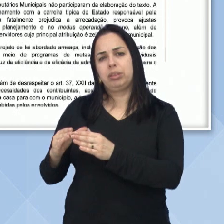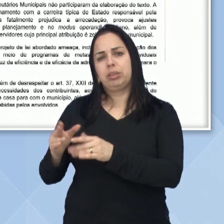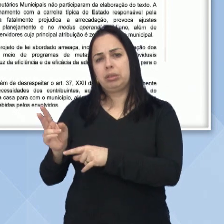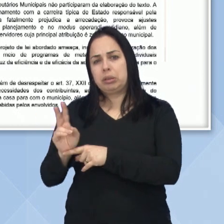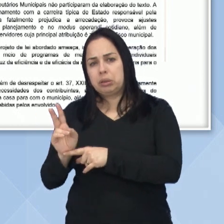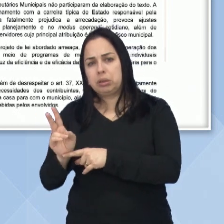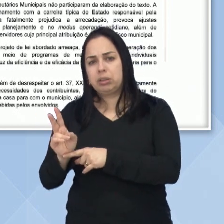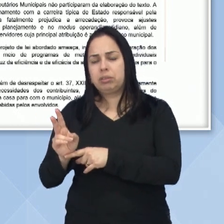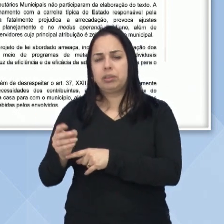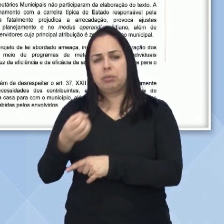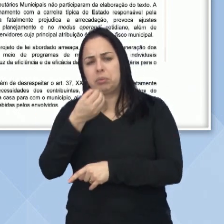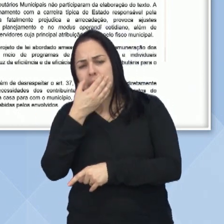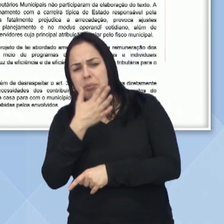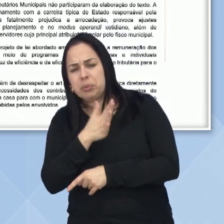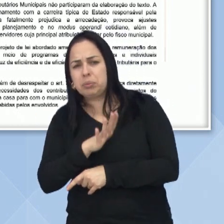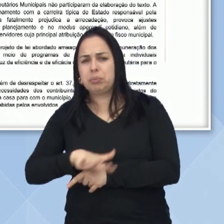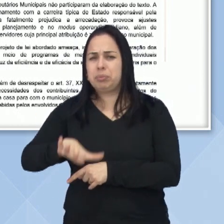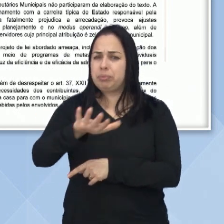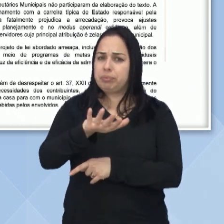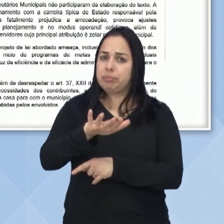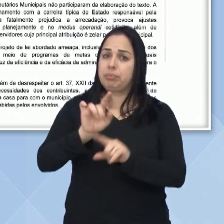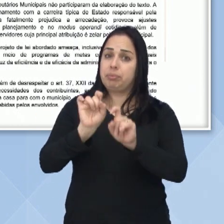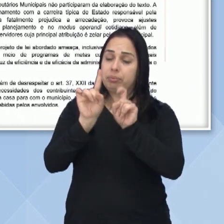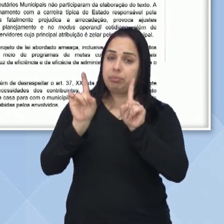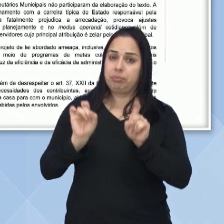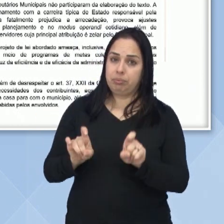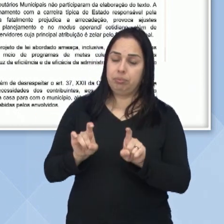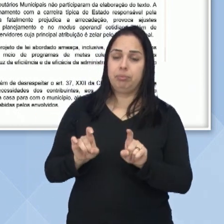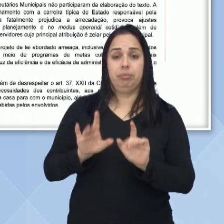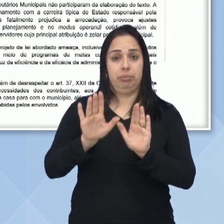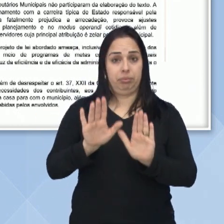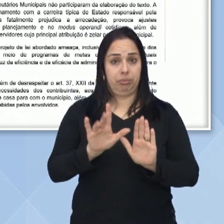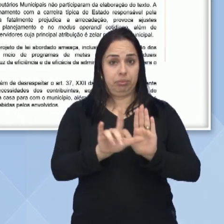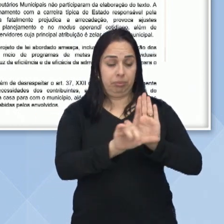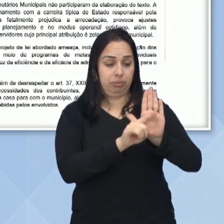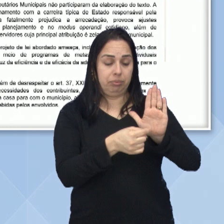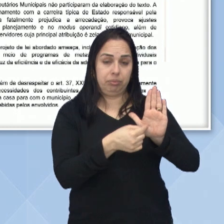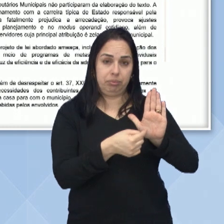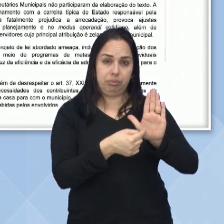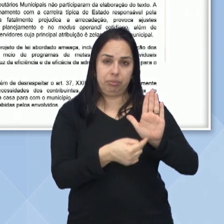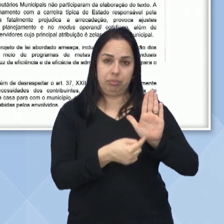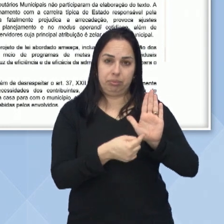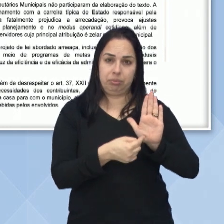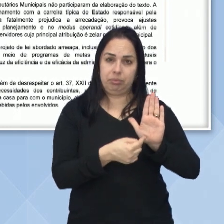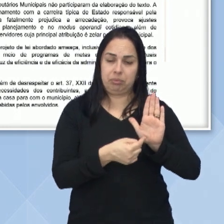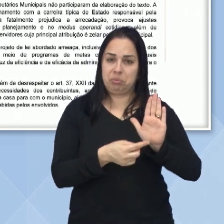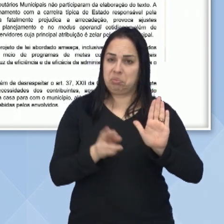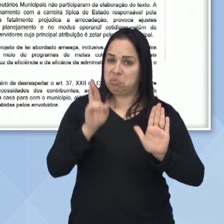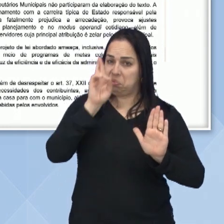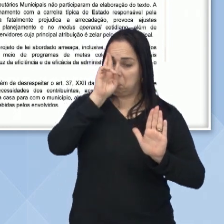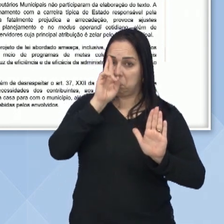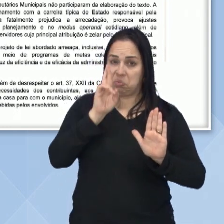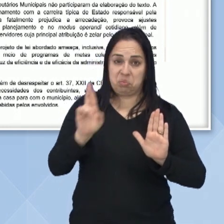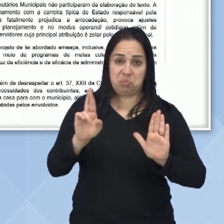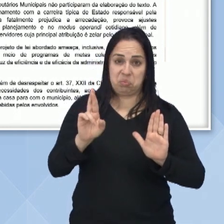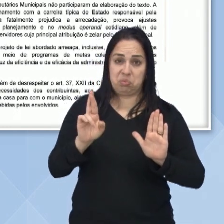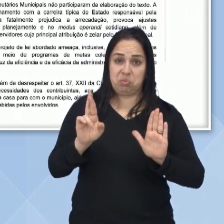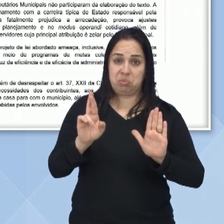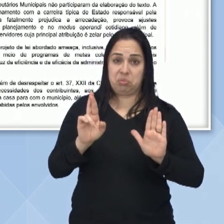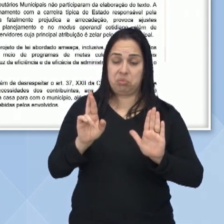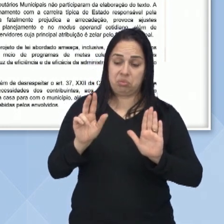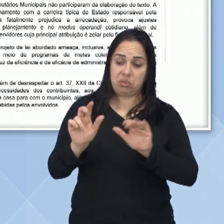o município. A iminente lei, além de desrespeitar o